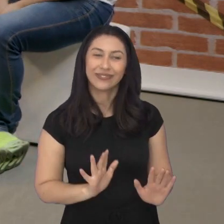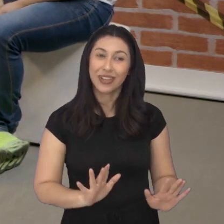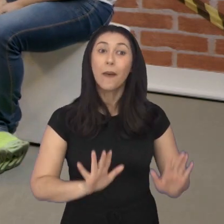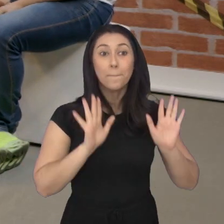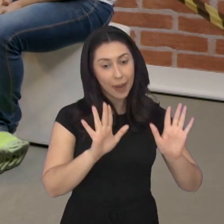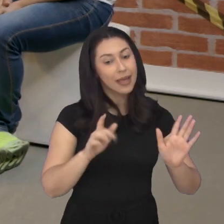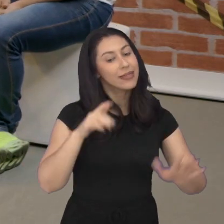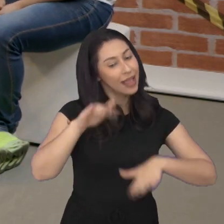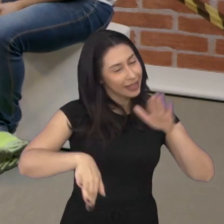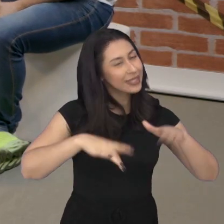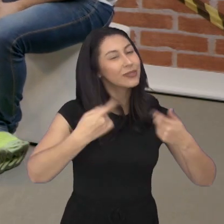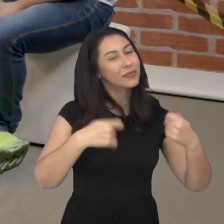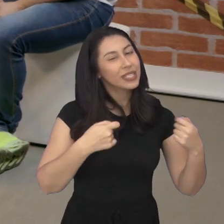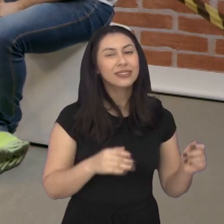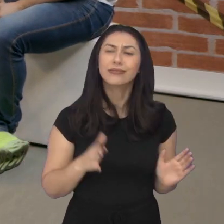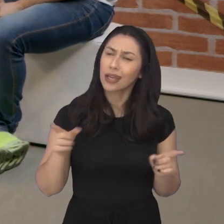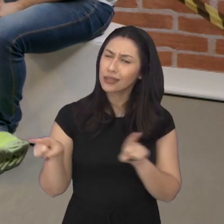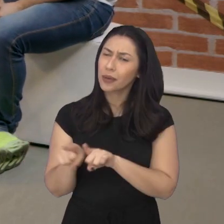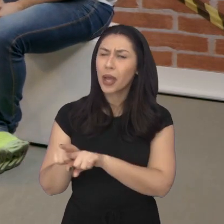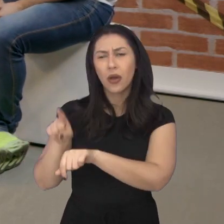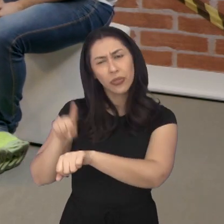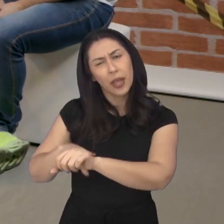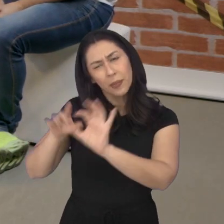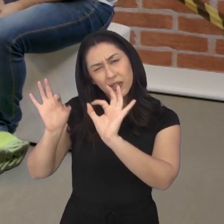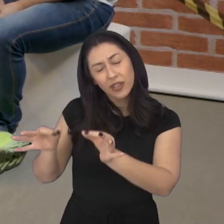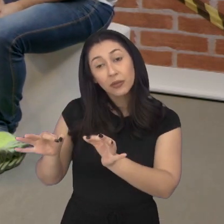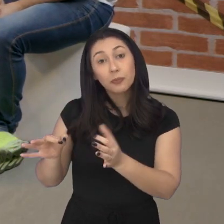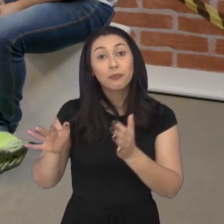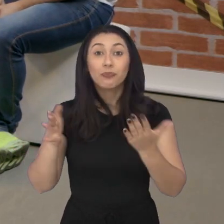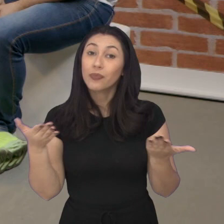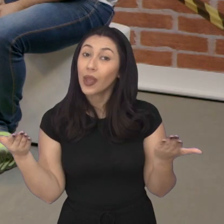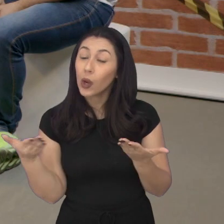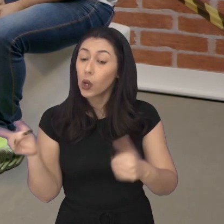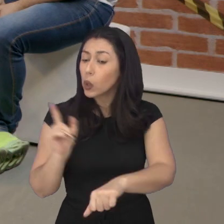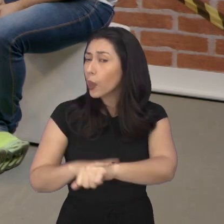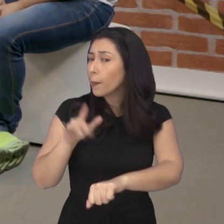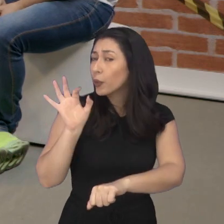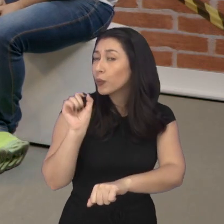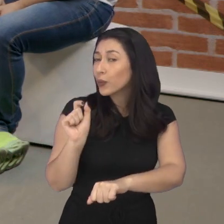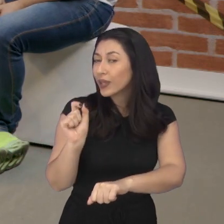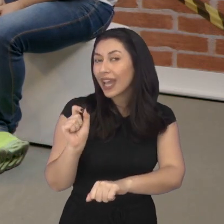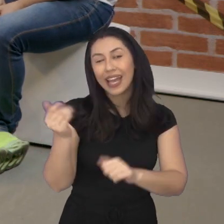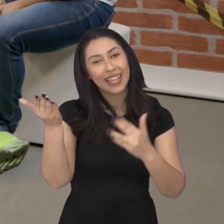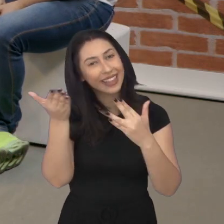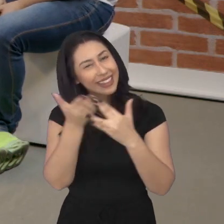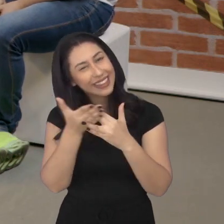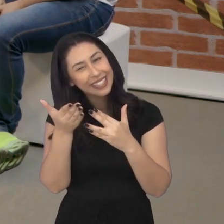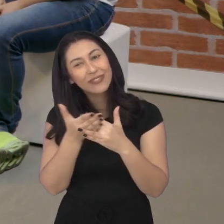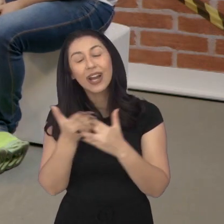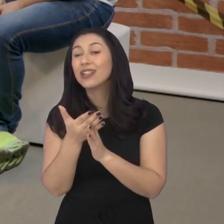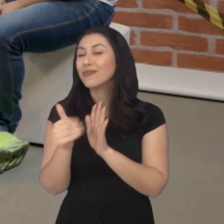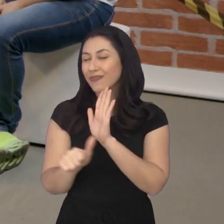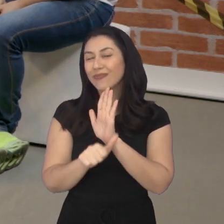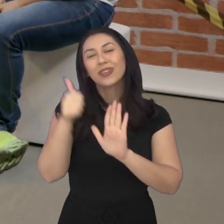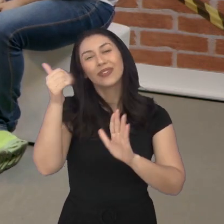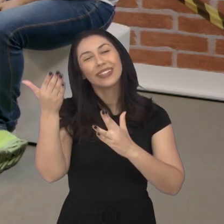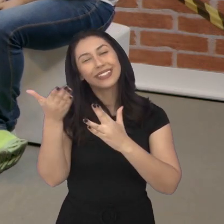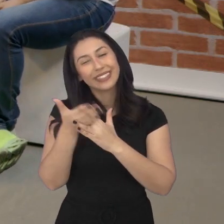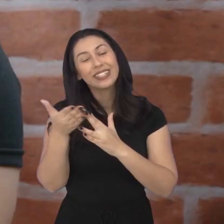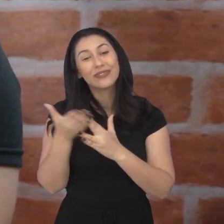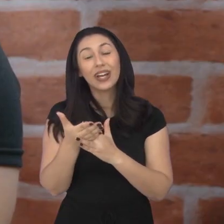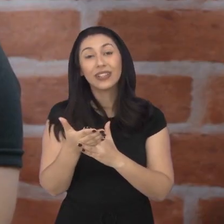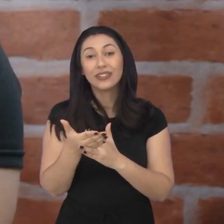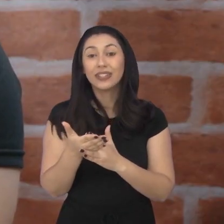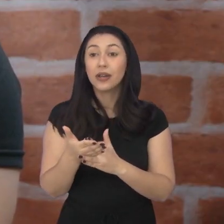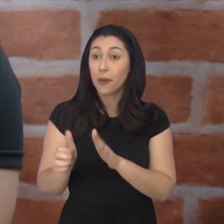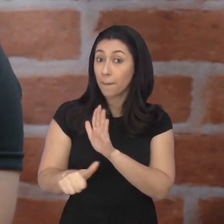Na lista. Tudo na sua hora, né? Tudo na sua hora. E agora, né, Thiago? É hora do quê? Do intervalo, Hora do do primeiro intervalo.